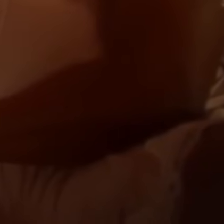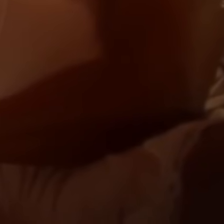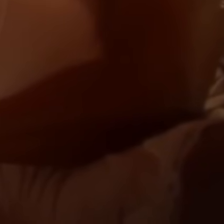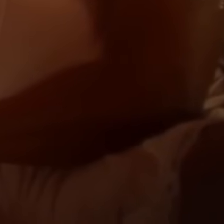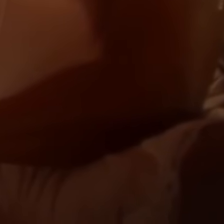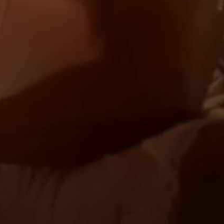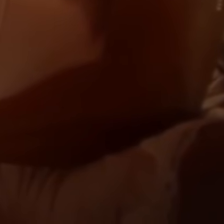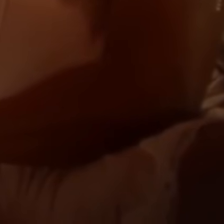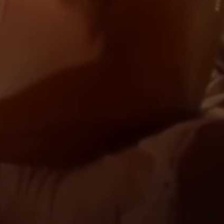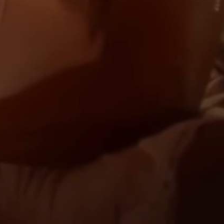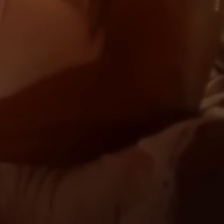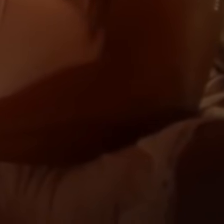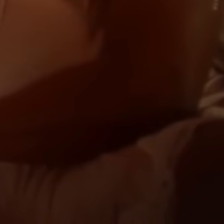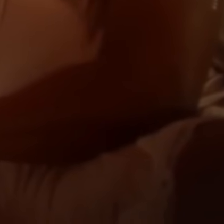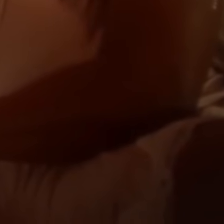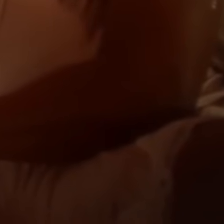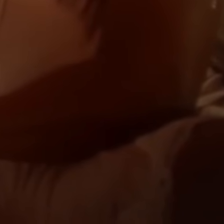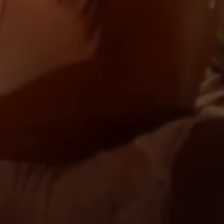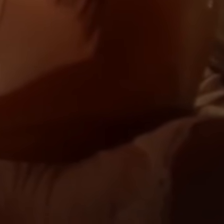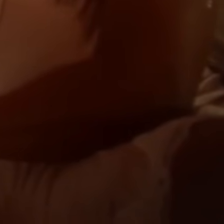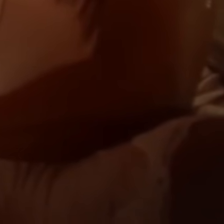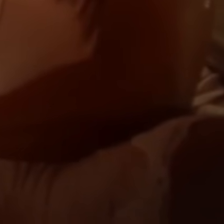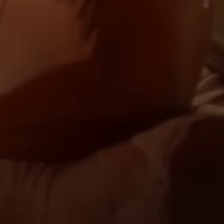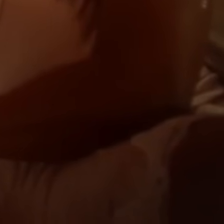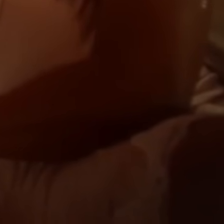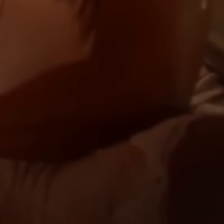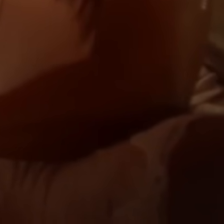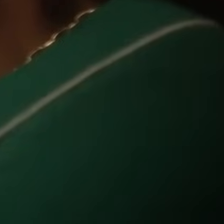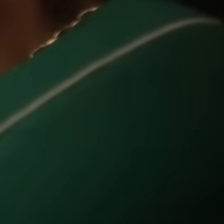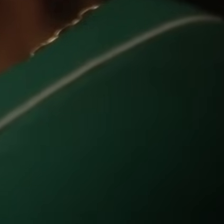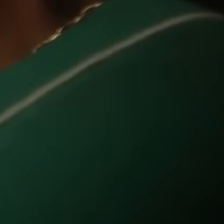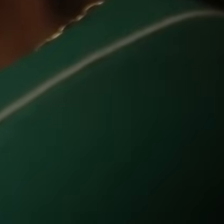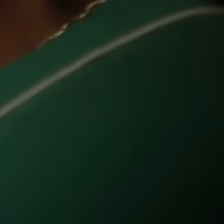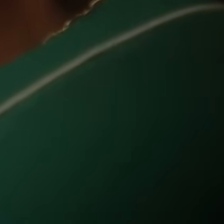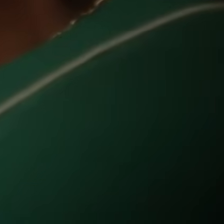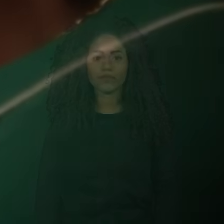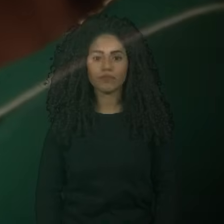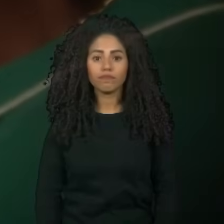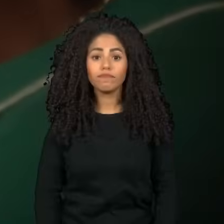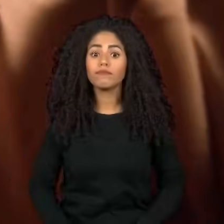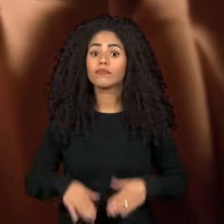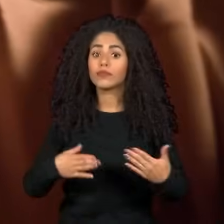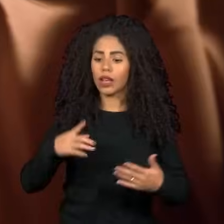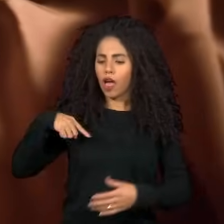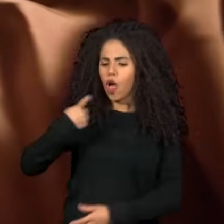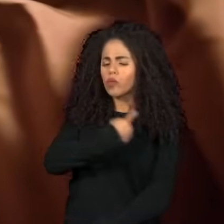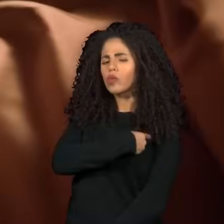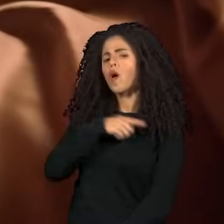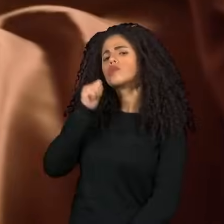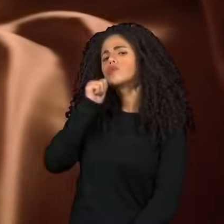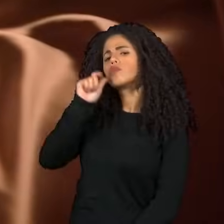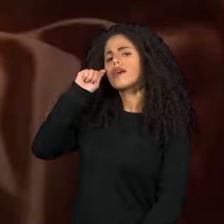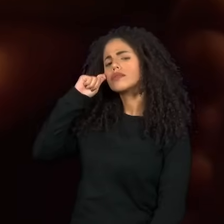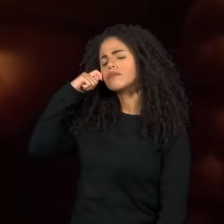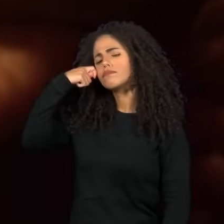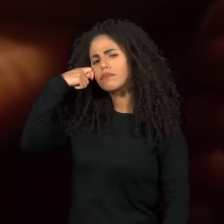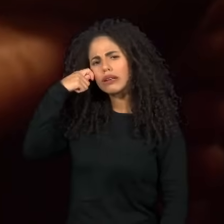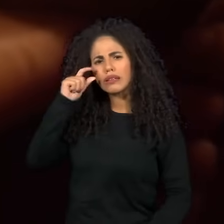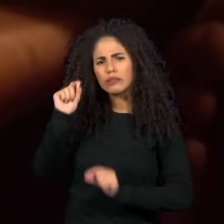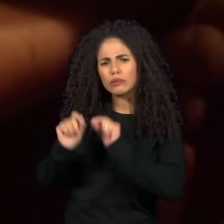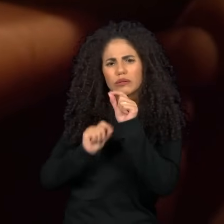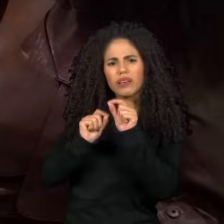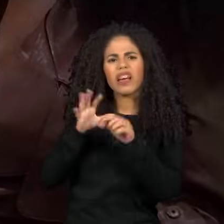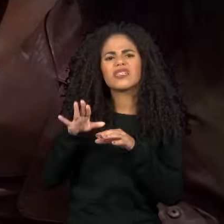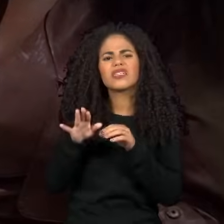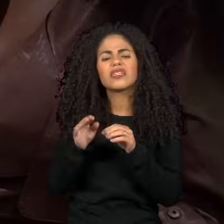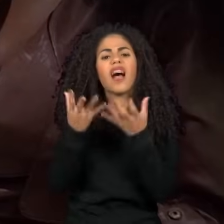Tudo muito aceso. Eu acho que a gente, enquanto mulher preta, tem se procurado muito nas